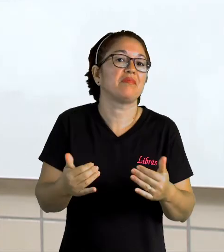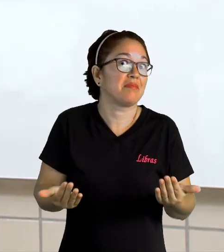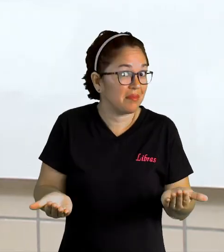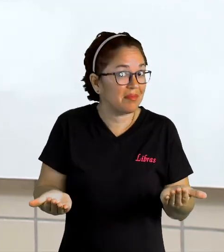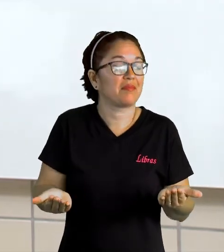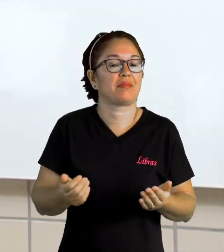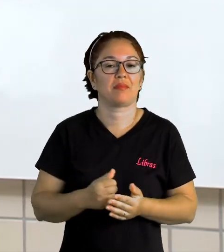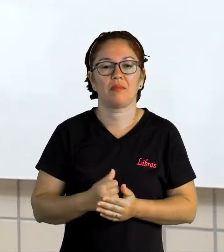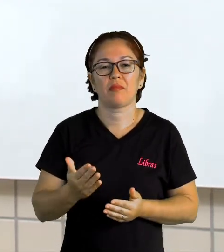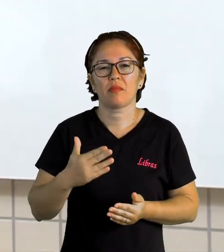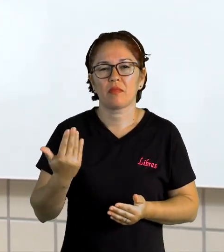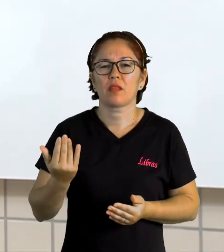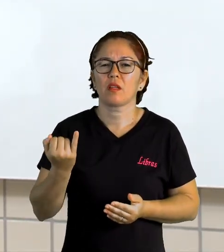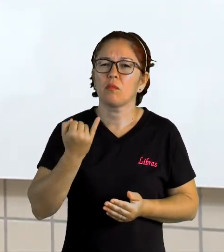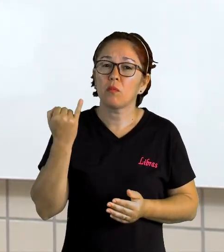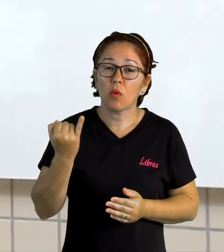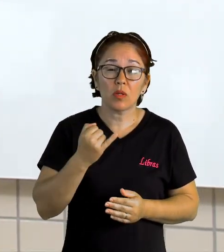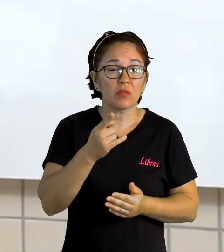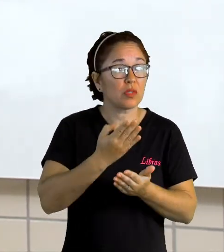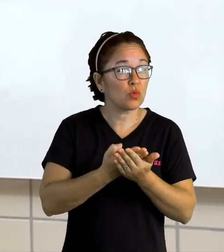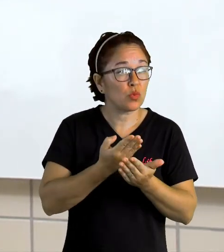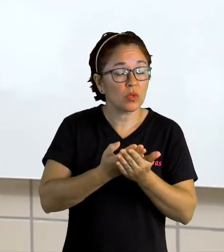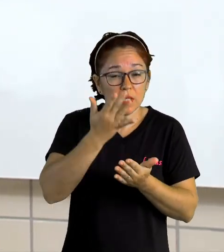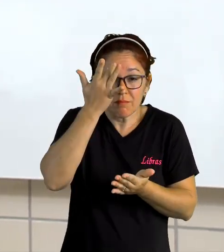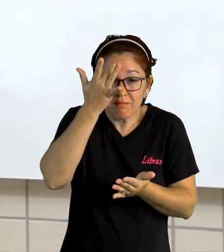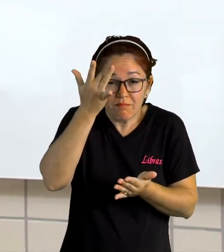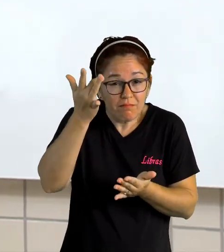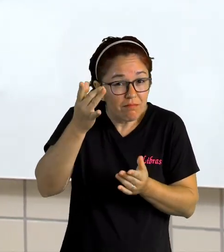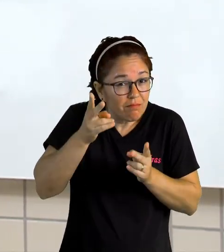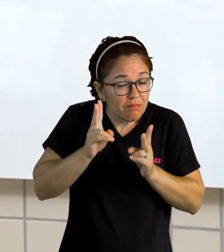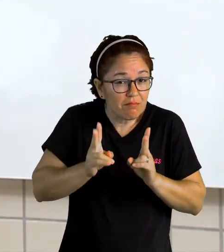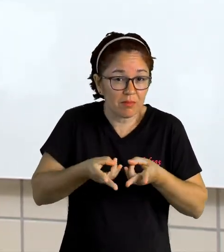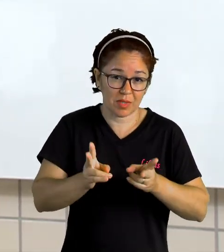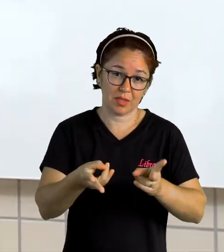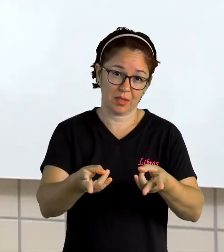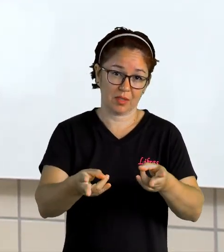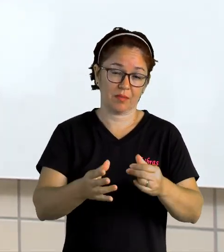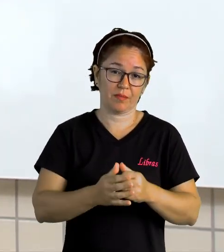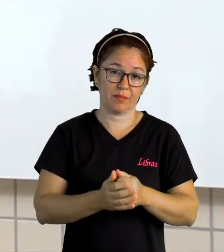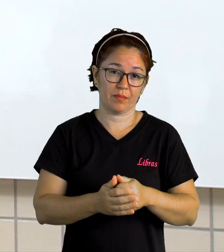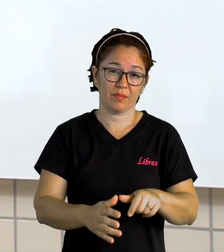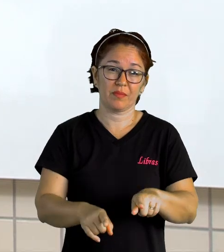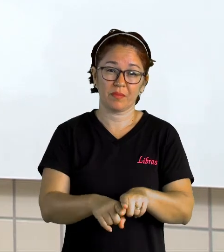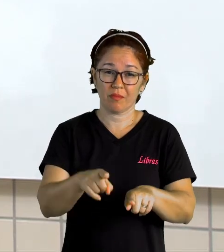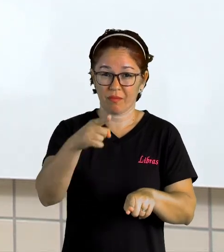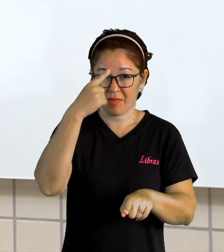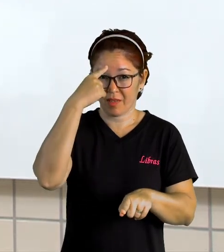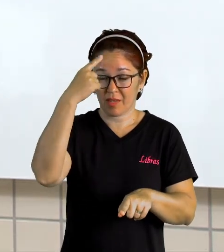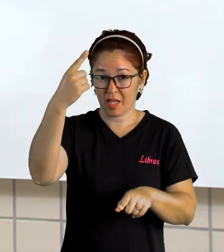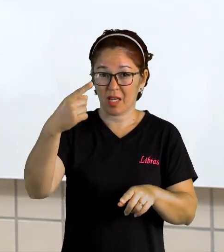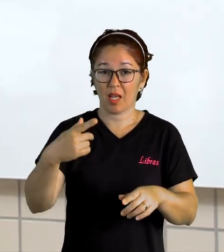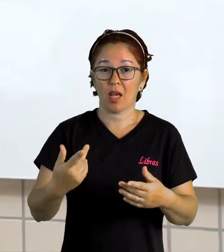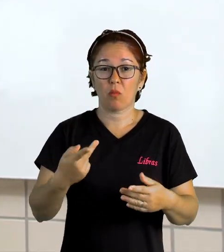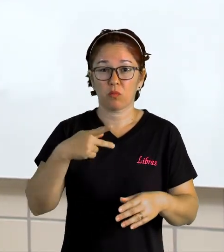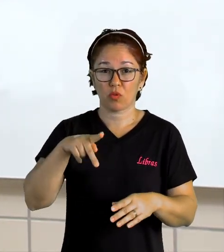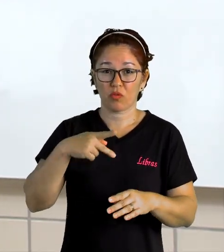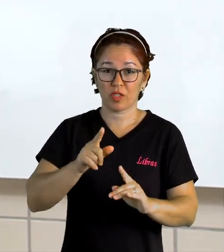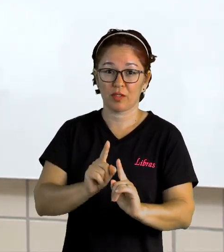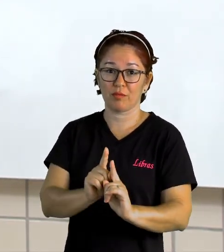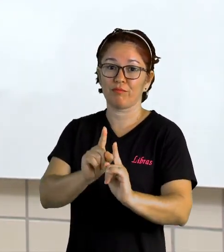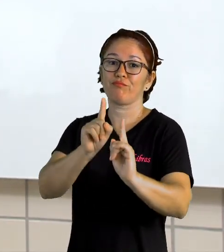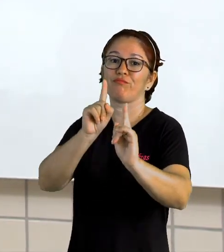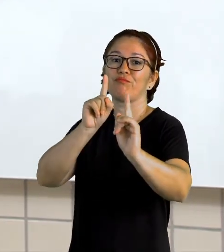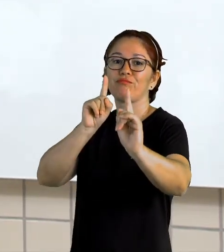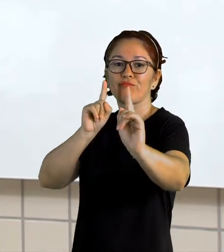esqueçam de manter essa rotina, porque a única coisa que mudou é que o professor está aqui do lado de cá e